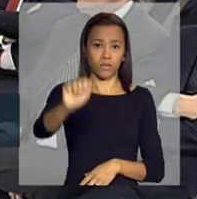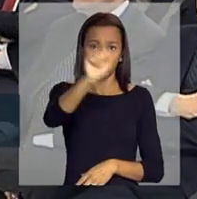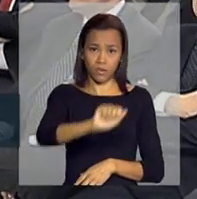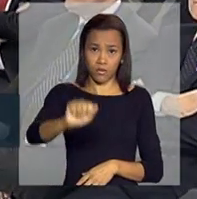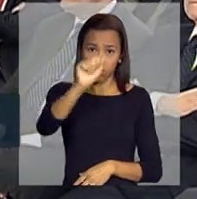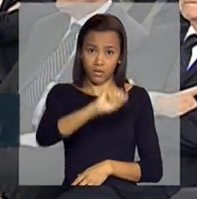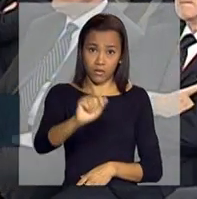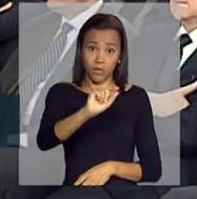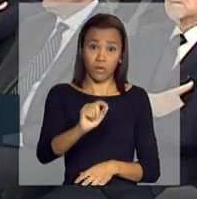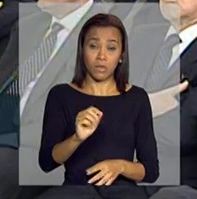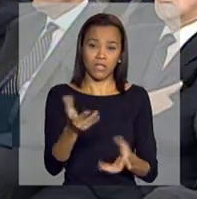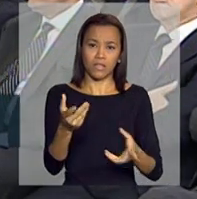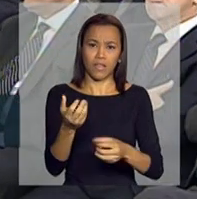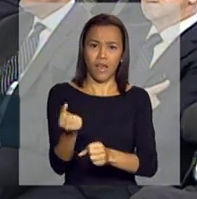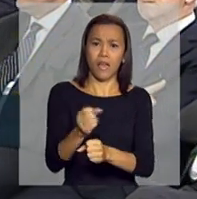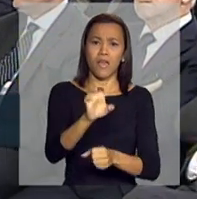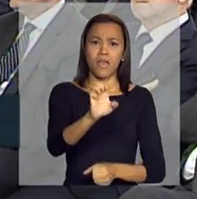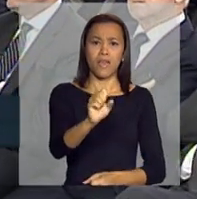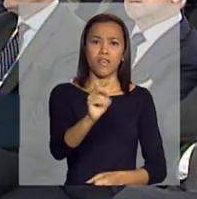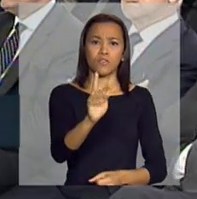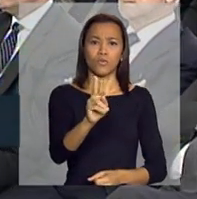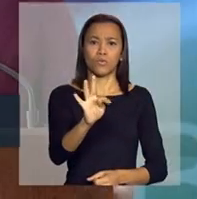da Infraestrutura Pesada.